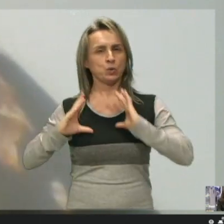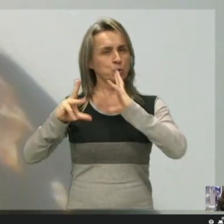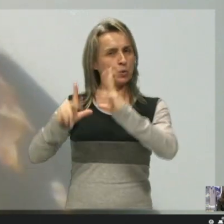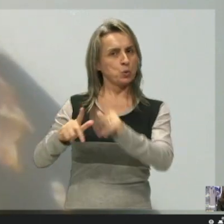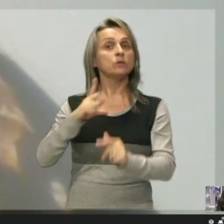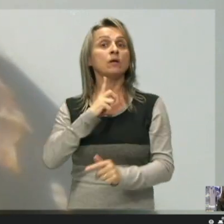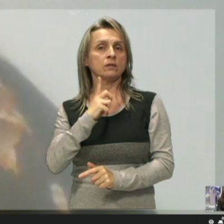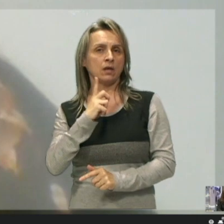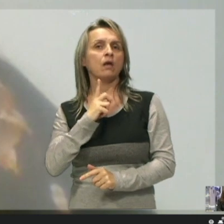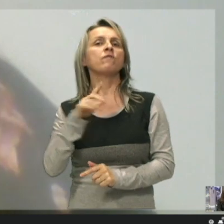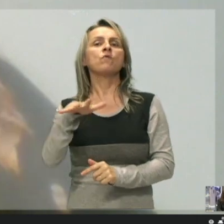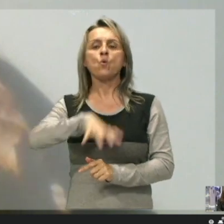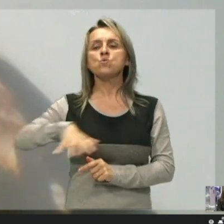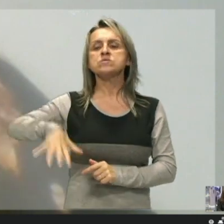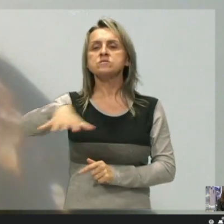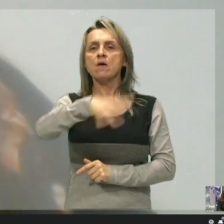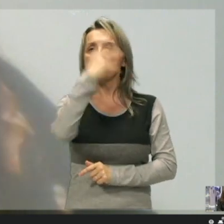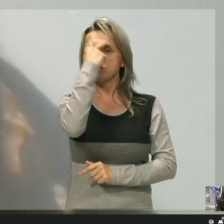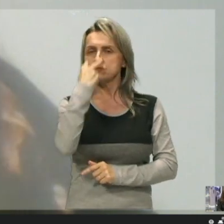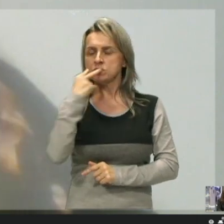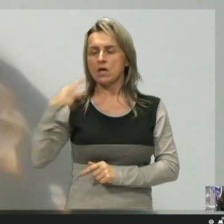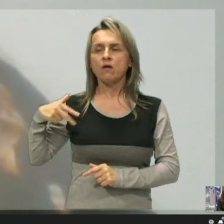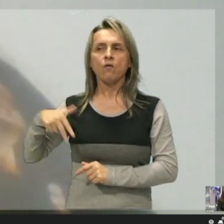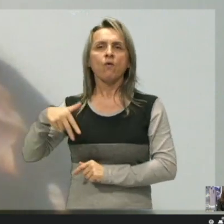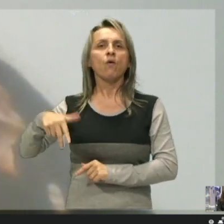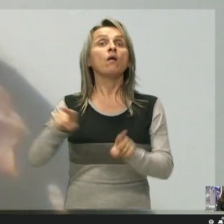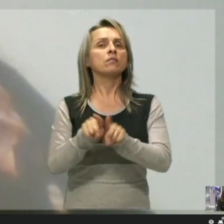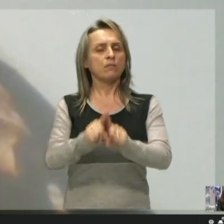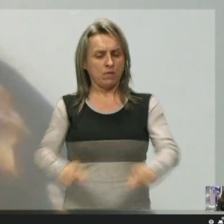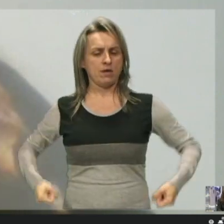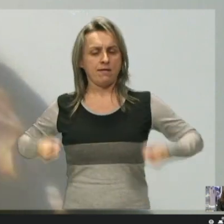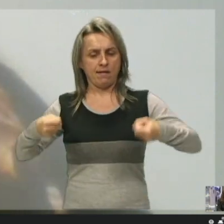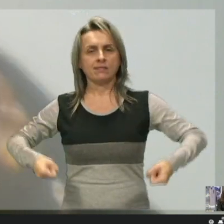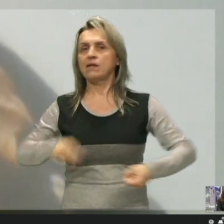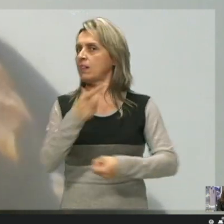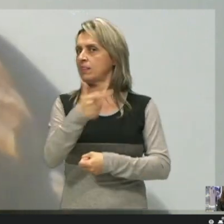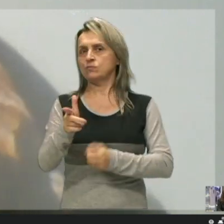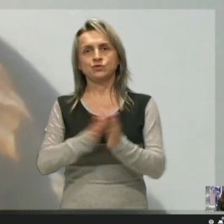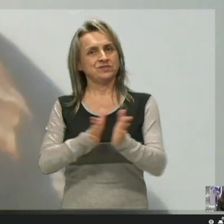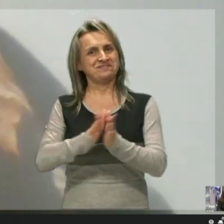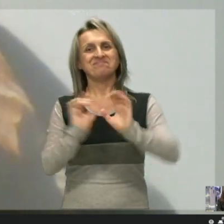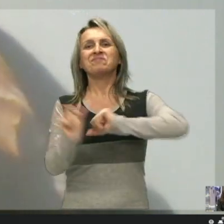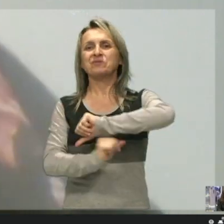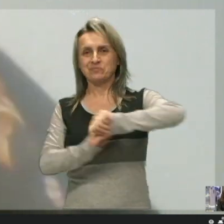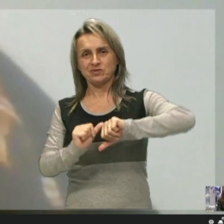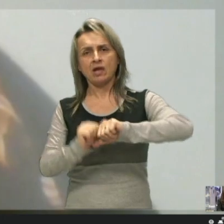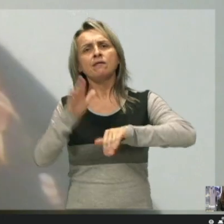os cegos foram passar, as pessoas com cadeira de roda também não estava acessível. Então, às vezes é um degrau, é uma